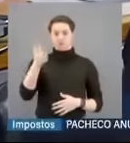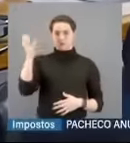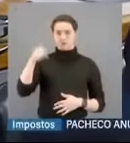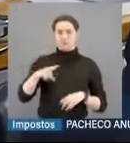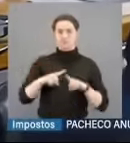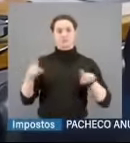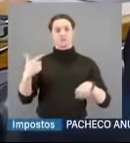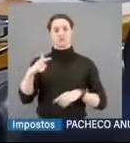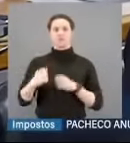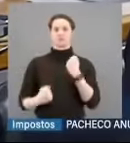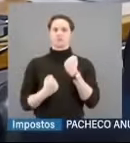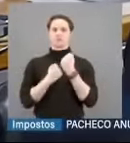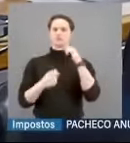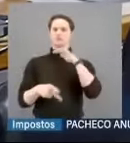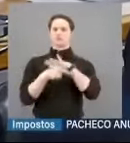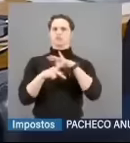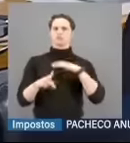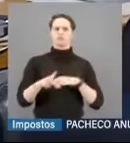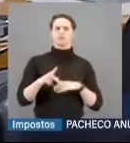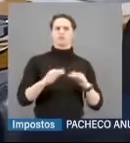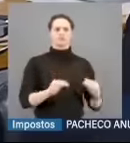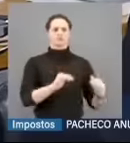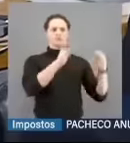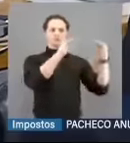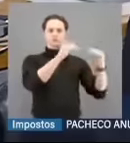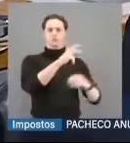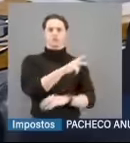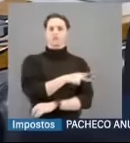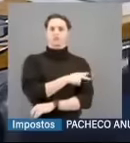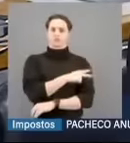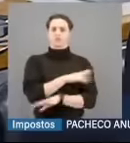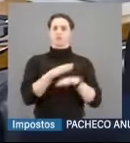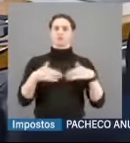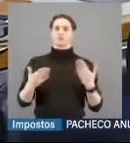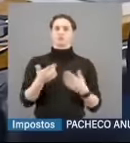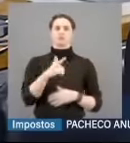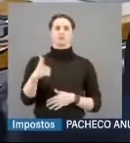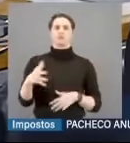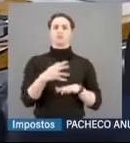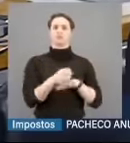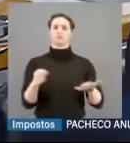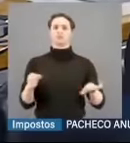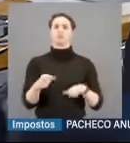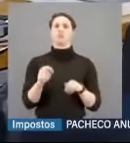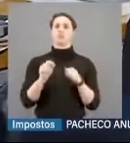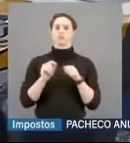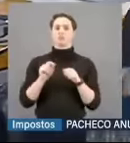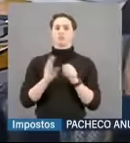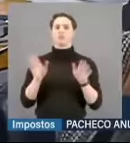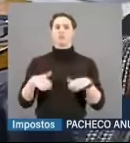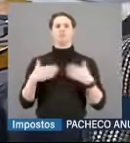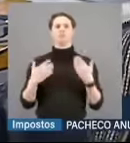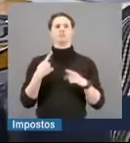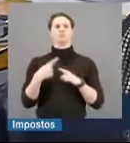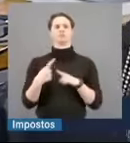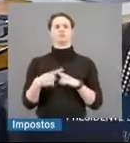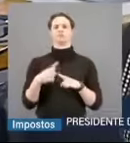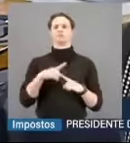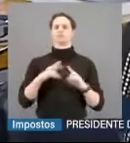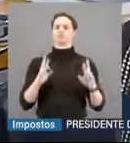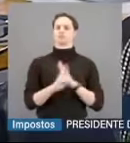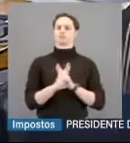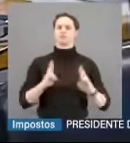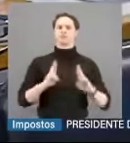tinha sustentação do alto comando. E ficou claro para nós que não tinha mesmo, senão ele teria dado. Por que tem relação do cartão